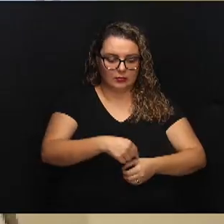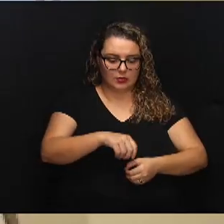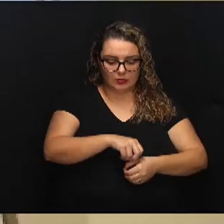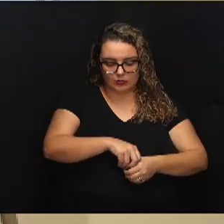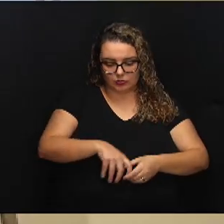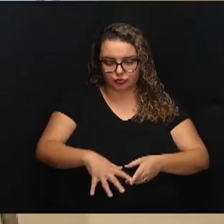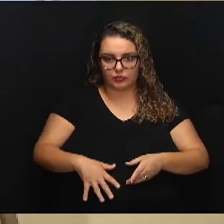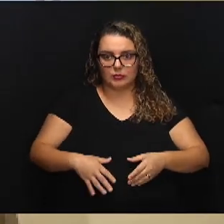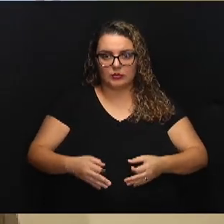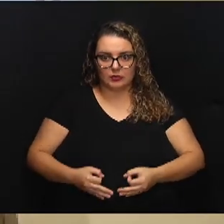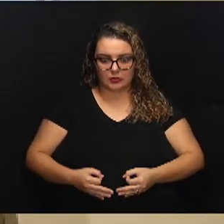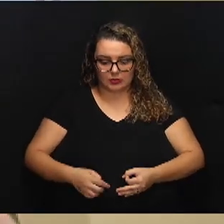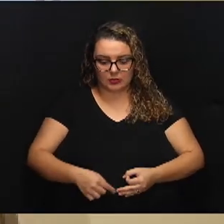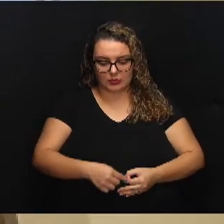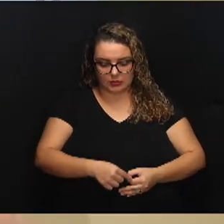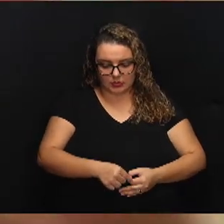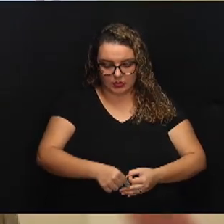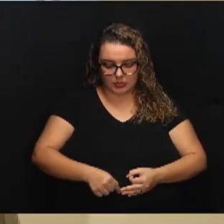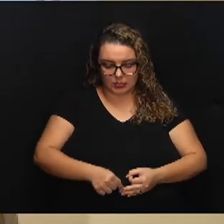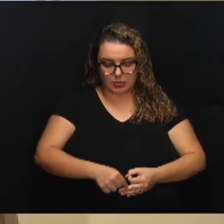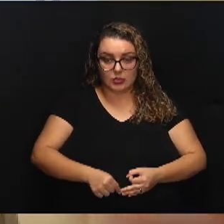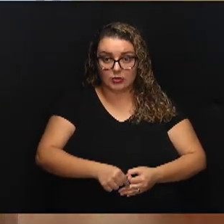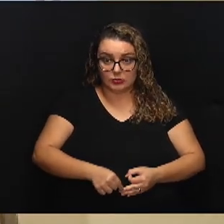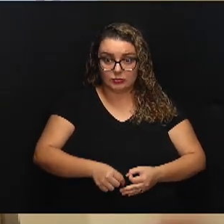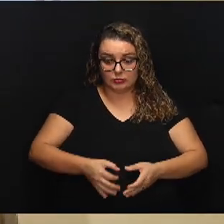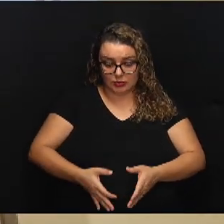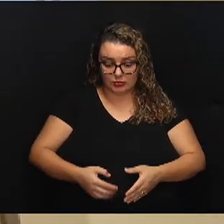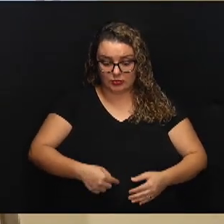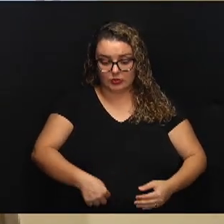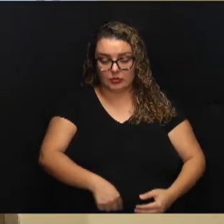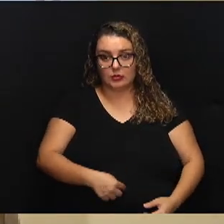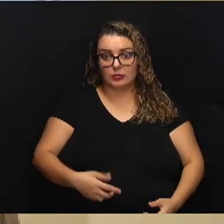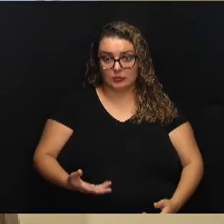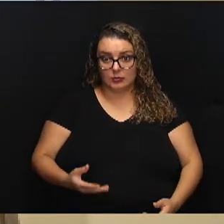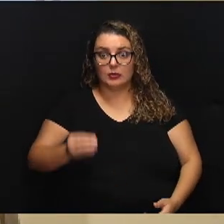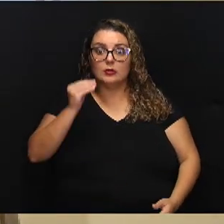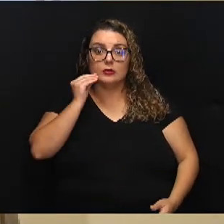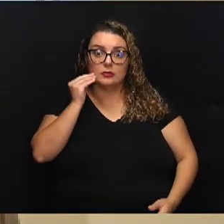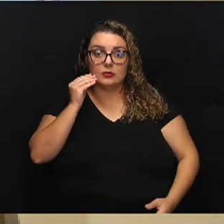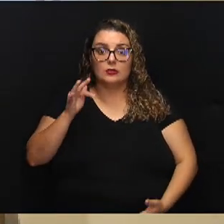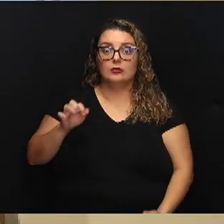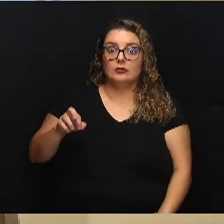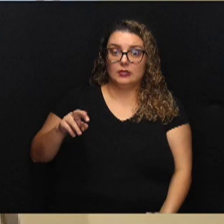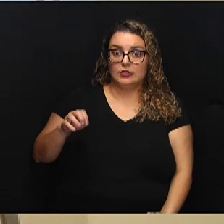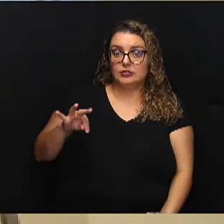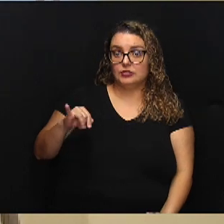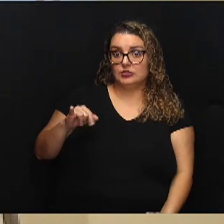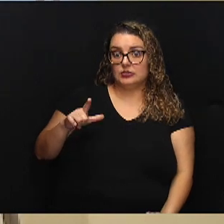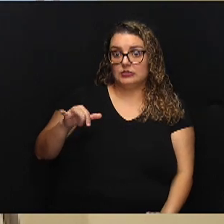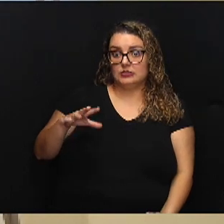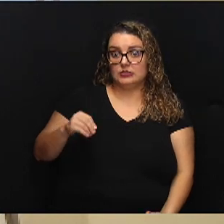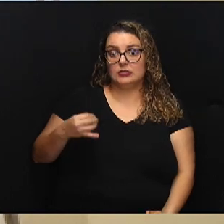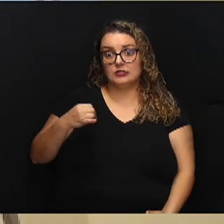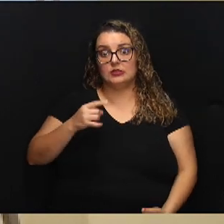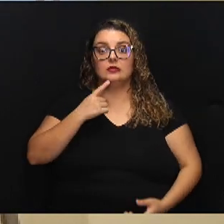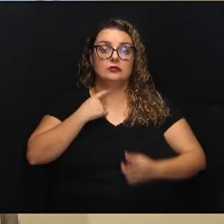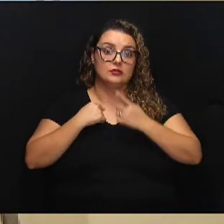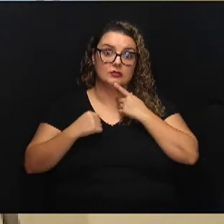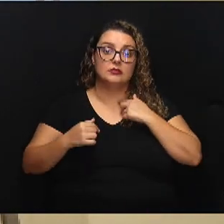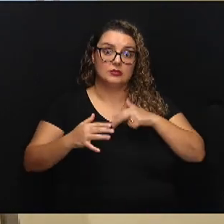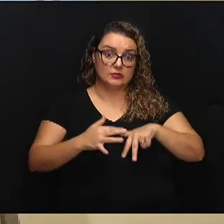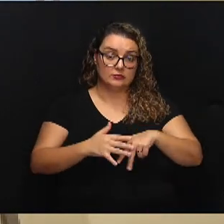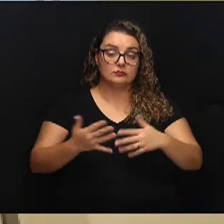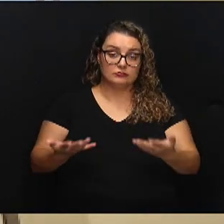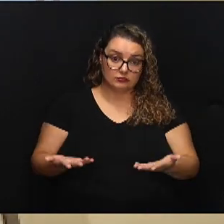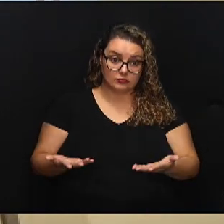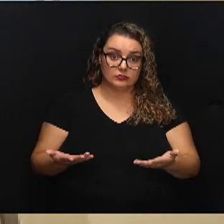ovário, cair na tuba uterina e ainda tentar ser fertilizado ou não, se é o desejo da paciente. Então, assim,